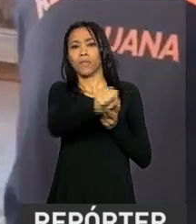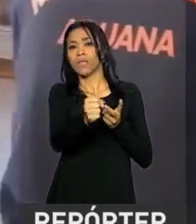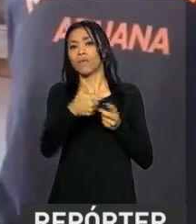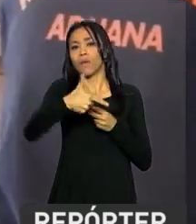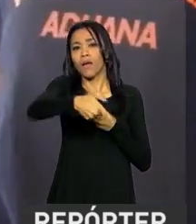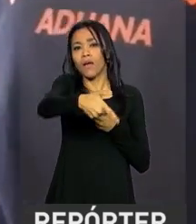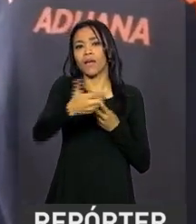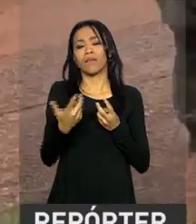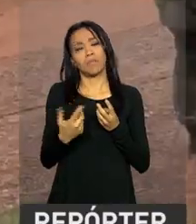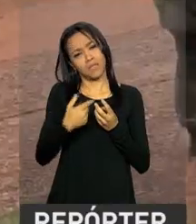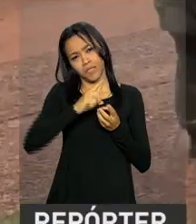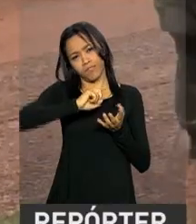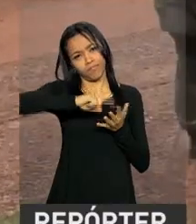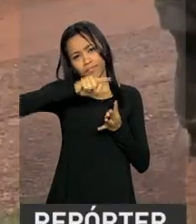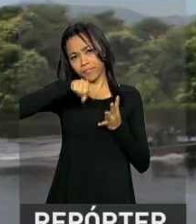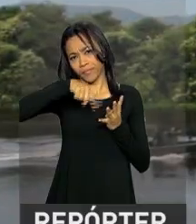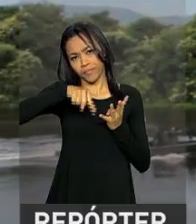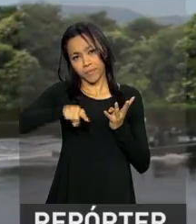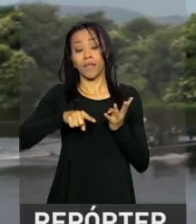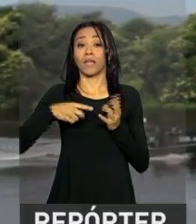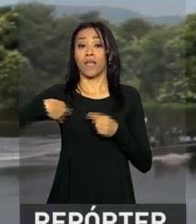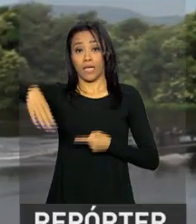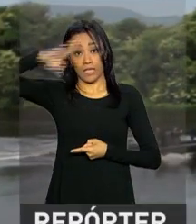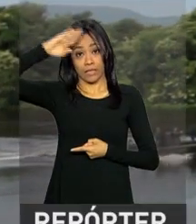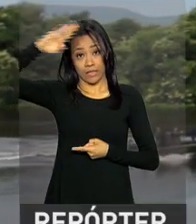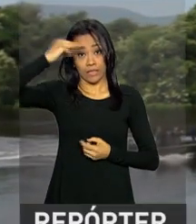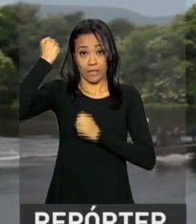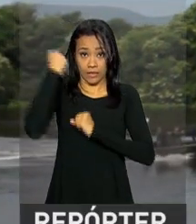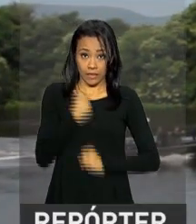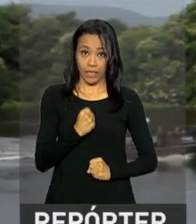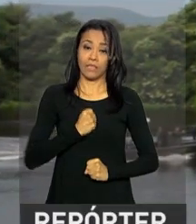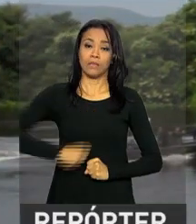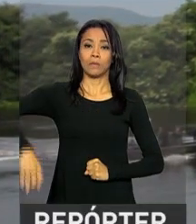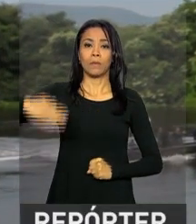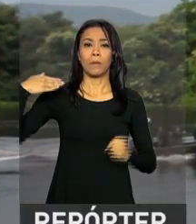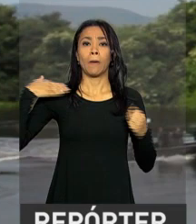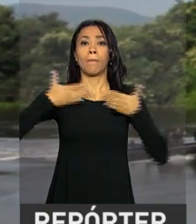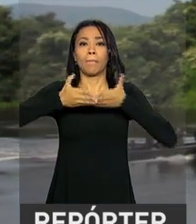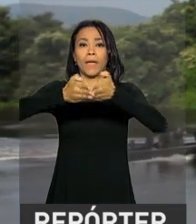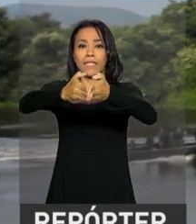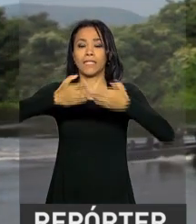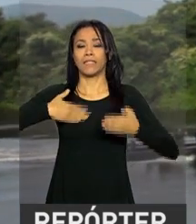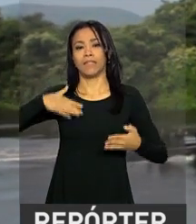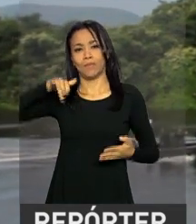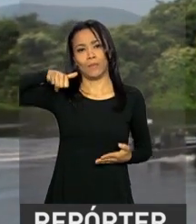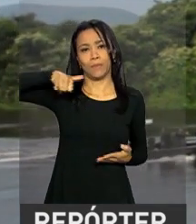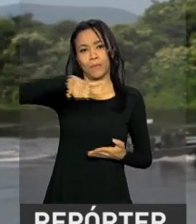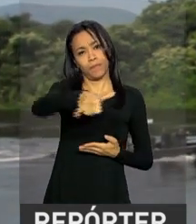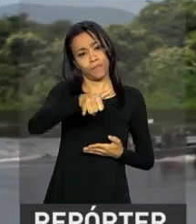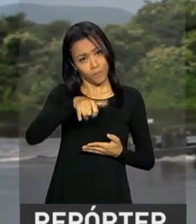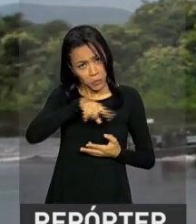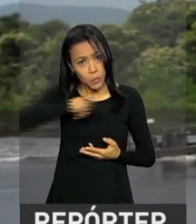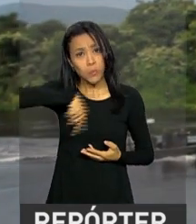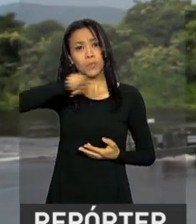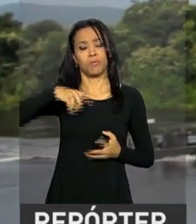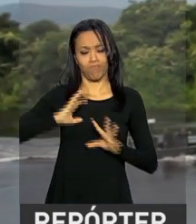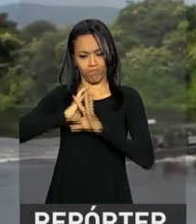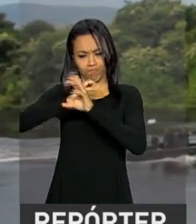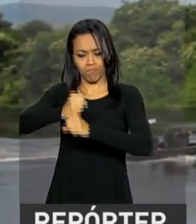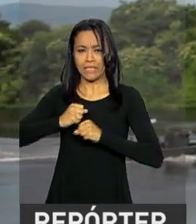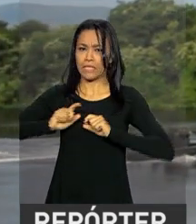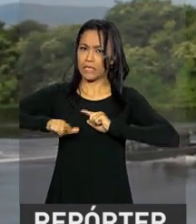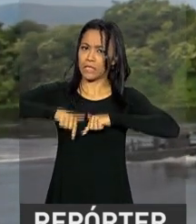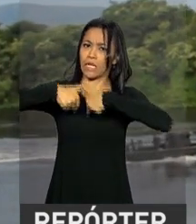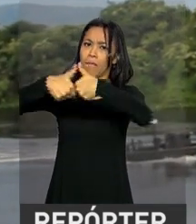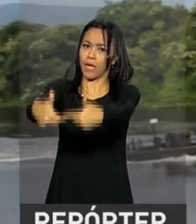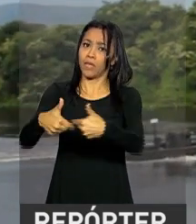armas e assim por diante, Exército, Marinha e a Aeronáutica e Irmanaldas, conjuntamente, estão também desenvolvendo